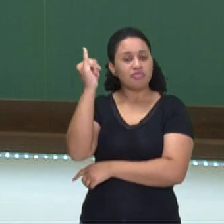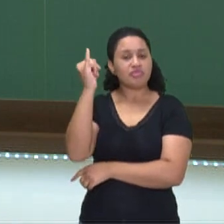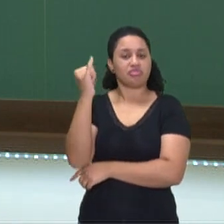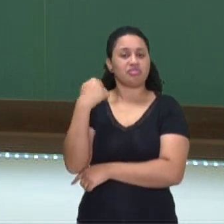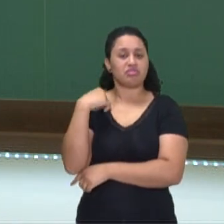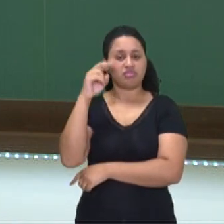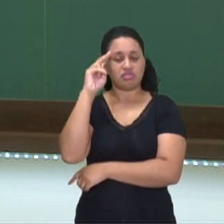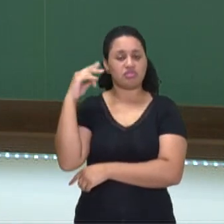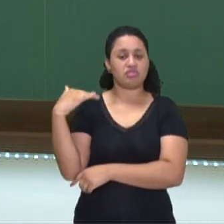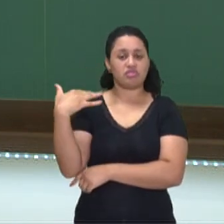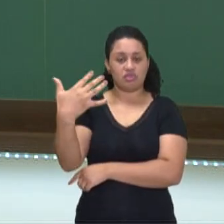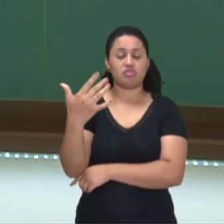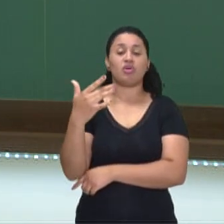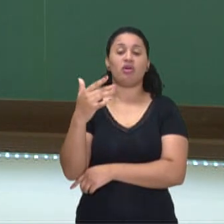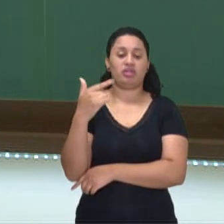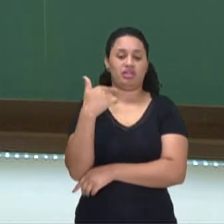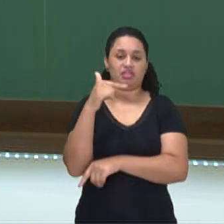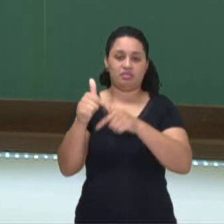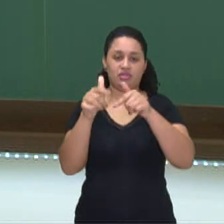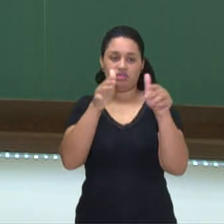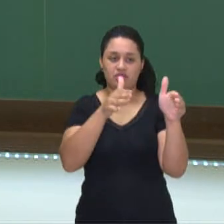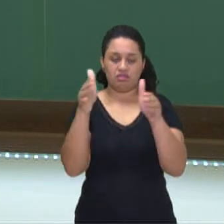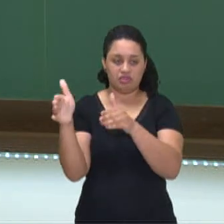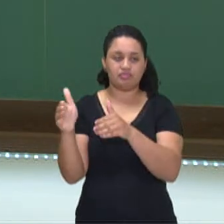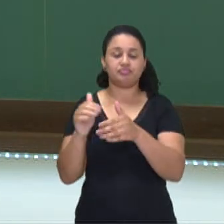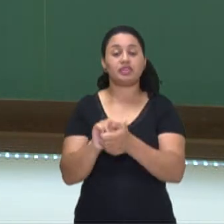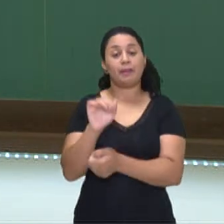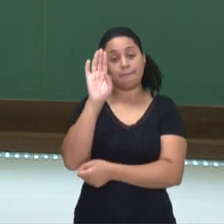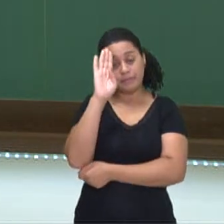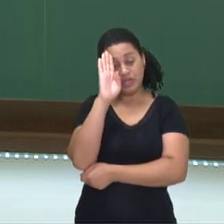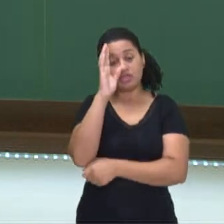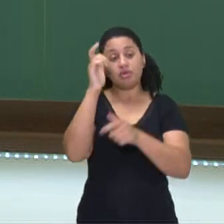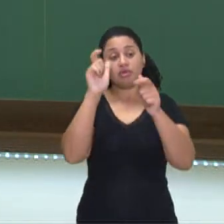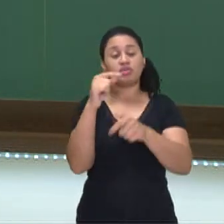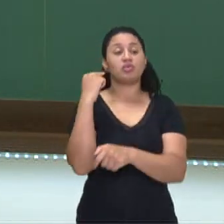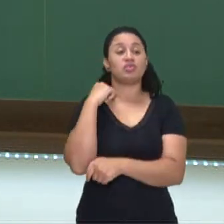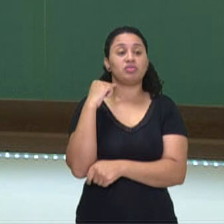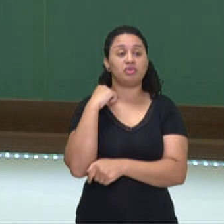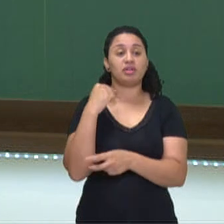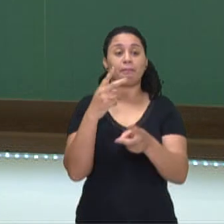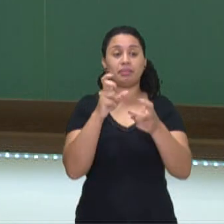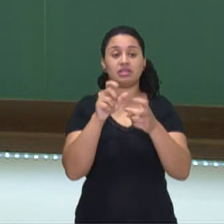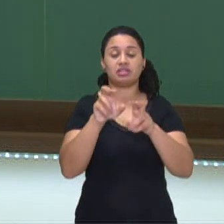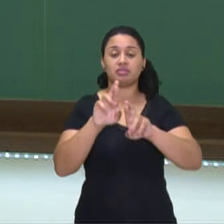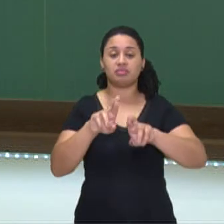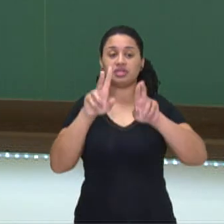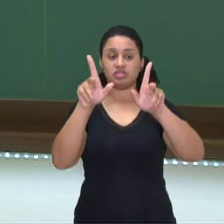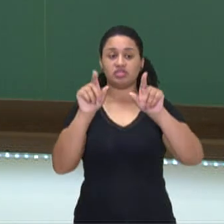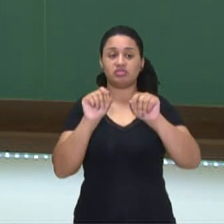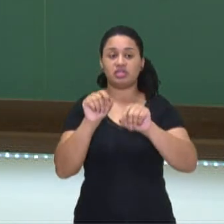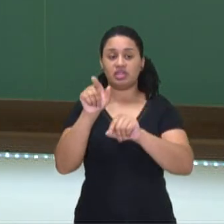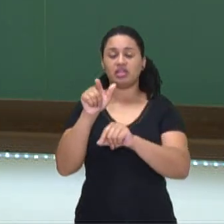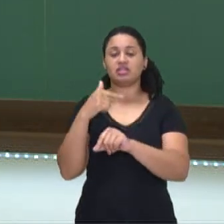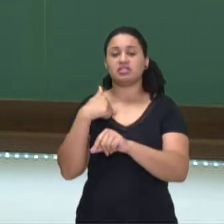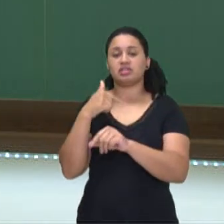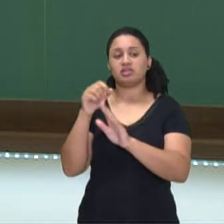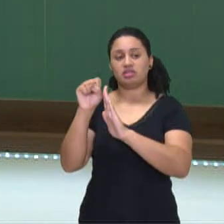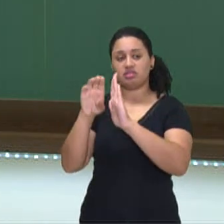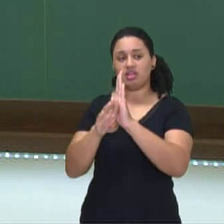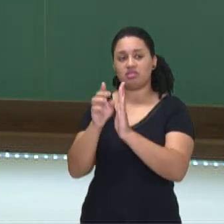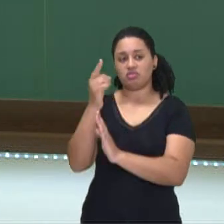né? Principalmente na região de Minas. A diferença aqui, Igreja de São Francisco de Assis, século